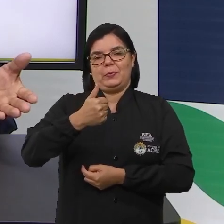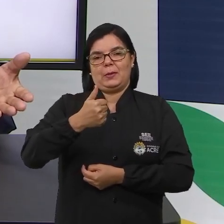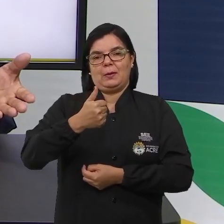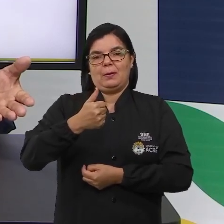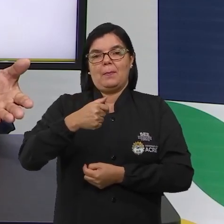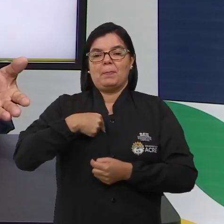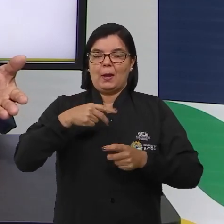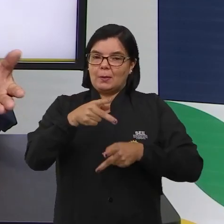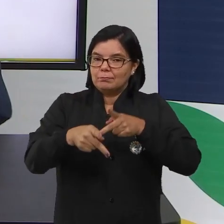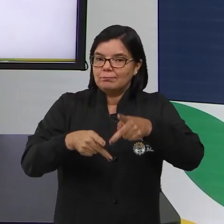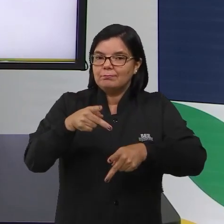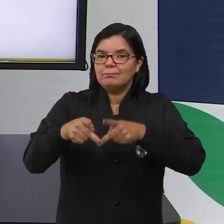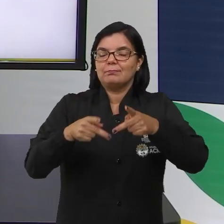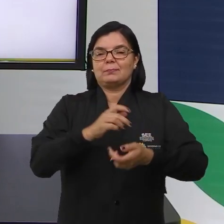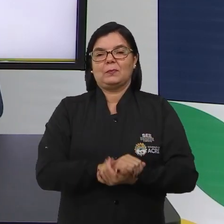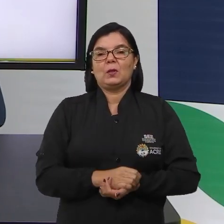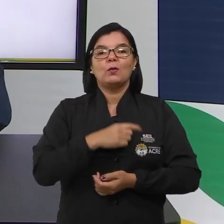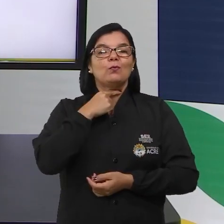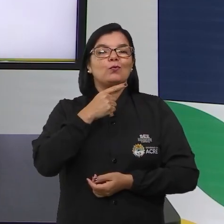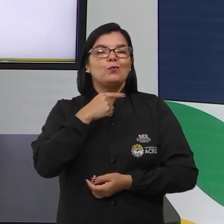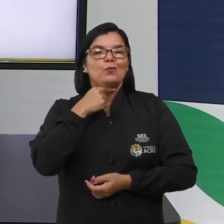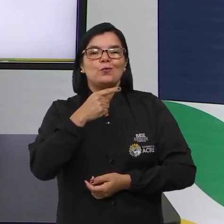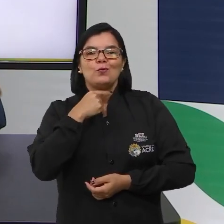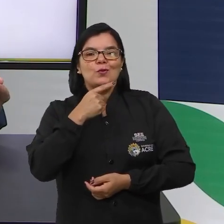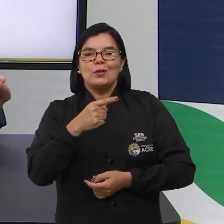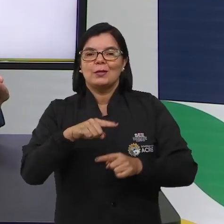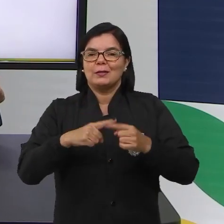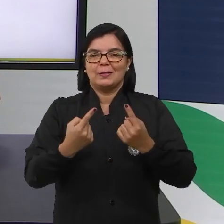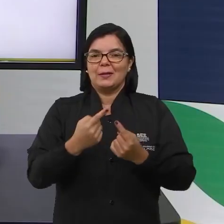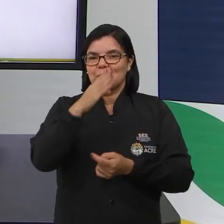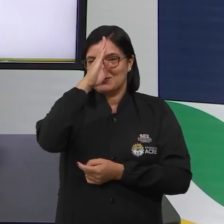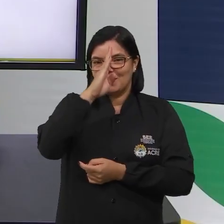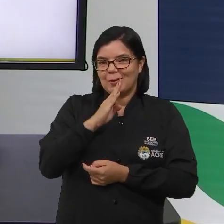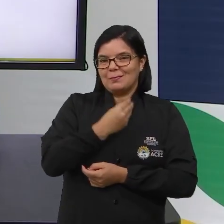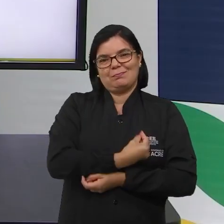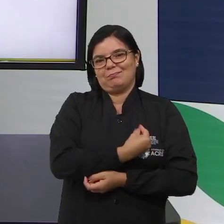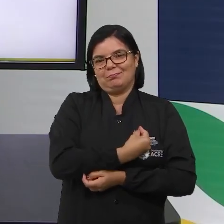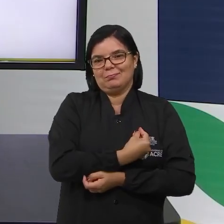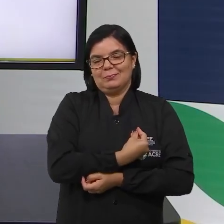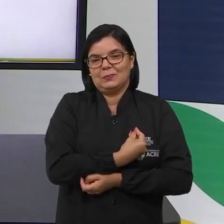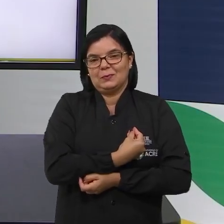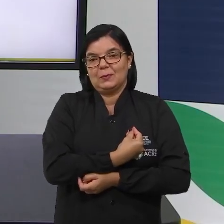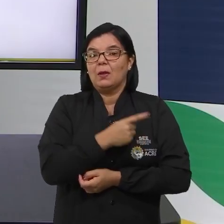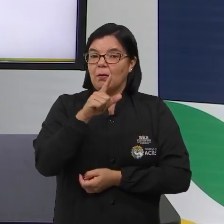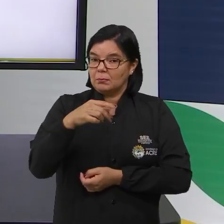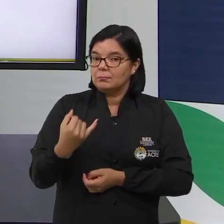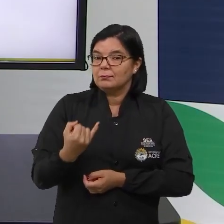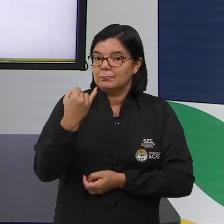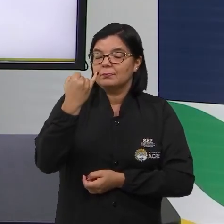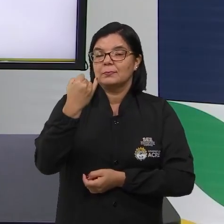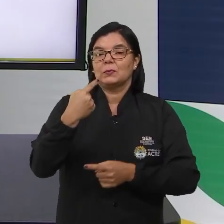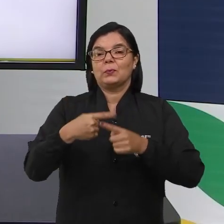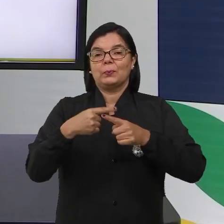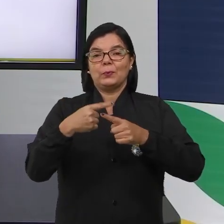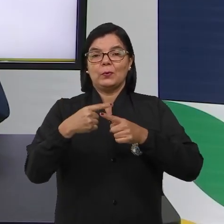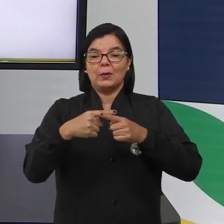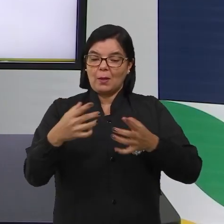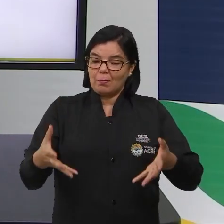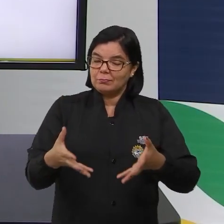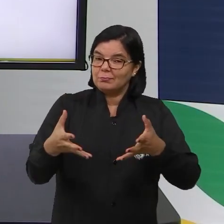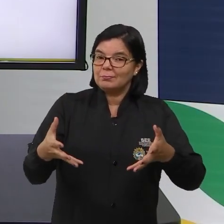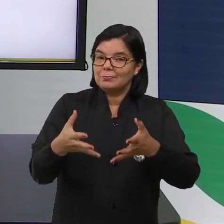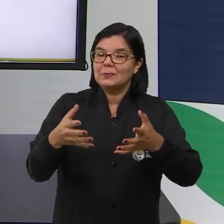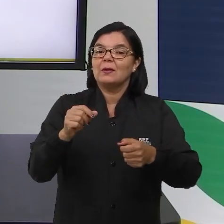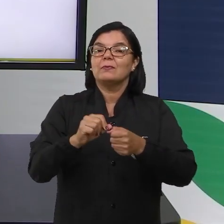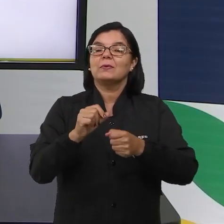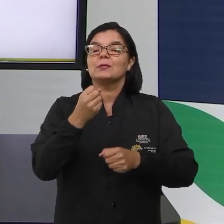para a humanidade. Então, ninguém deve passar de graça pela vida. Isso é importante, porque ele, de certo modo, está incentivando a